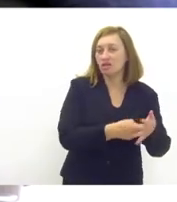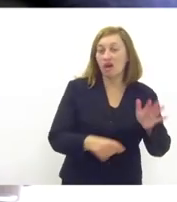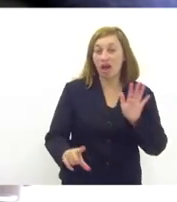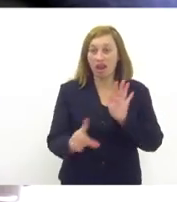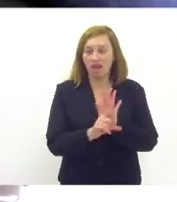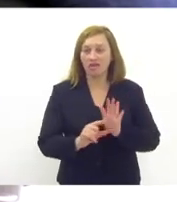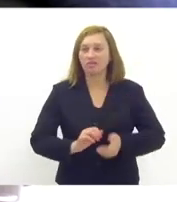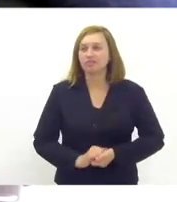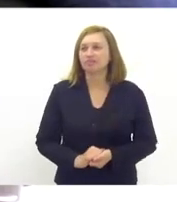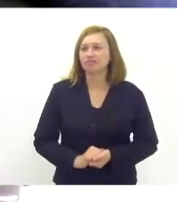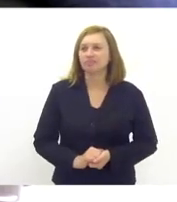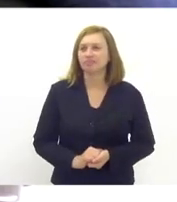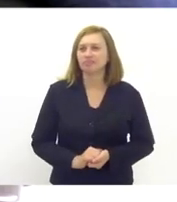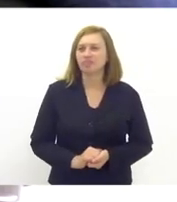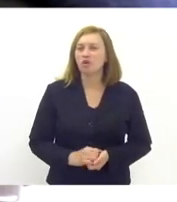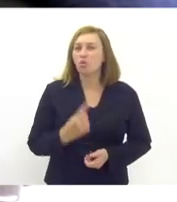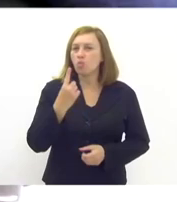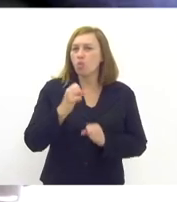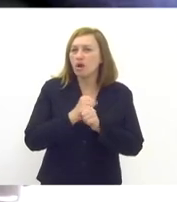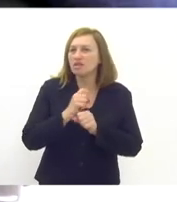ocorreu.